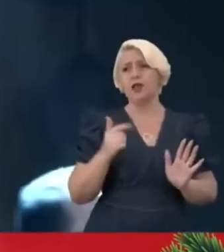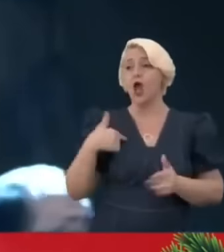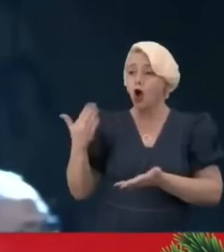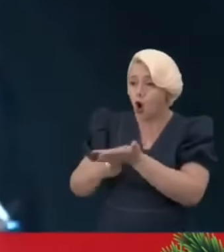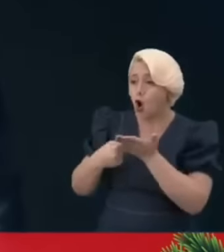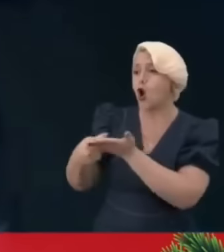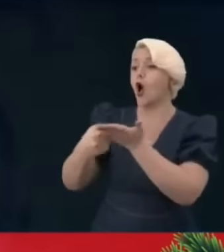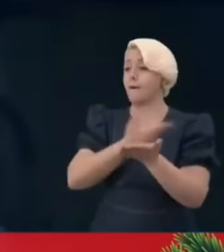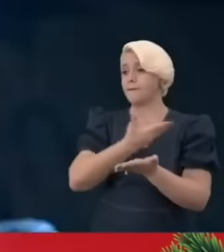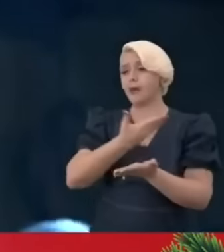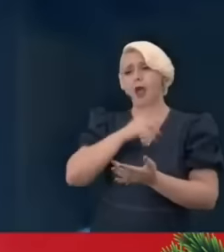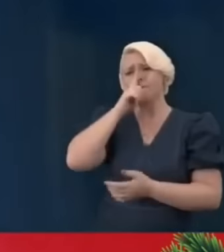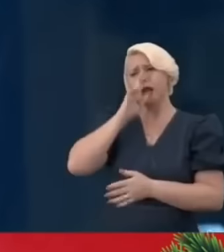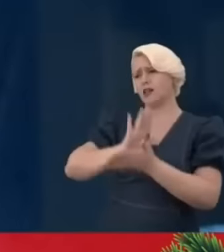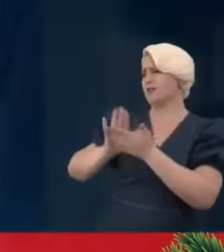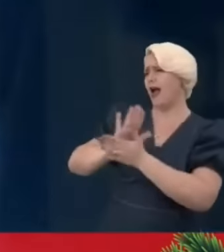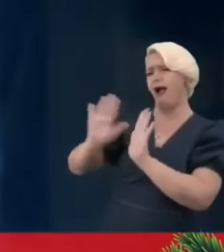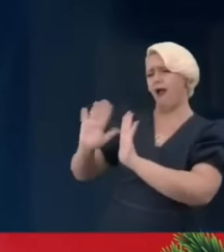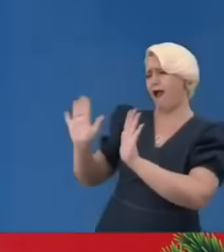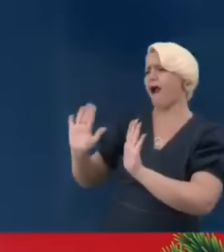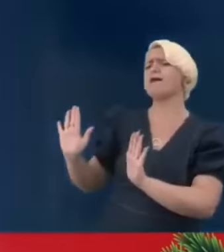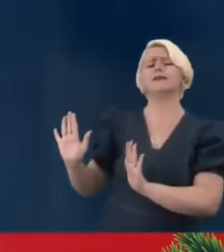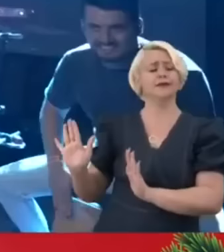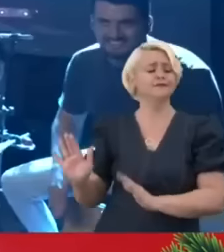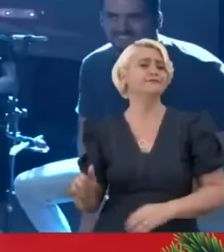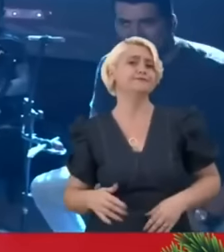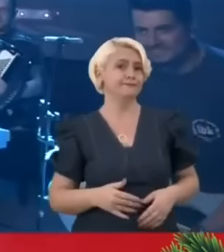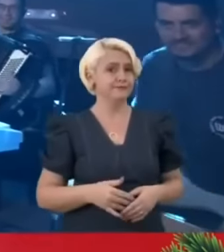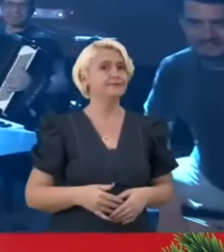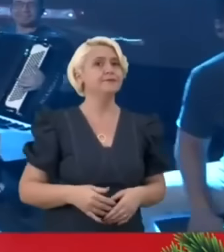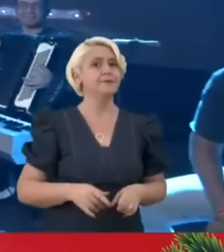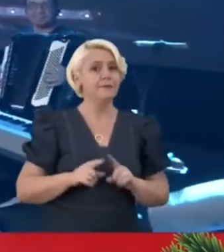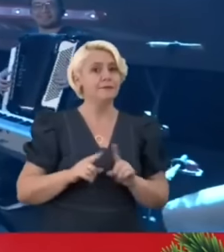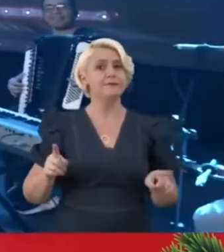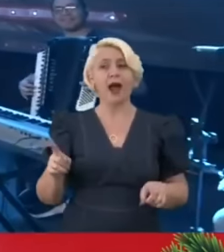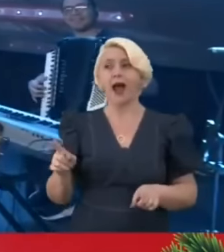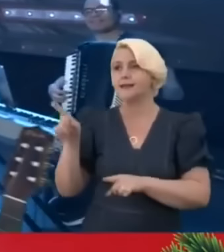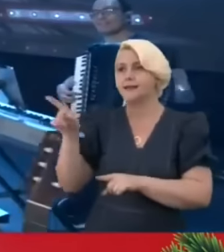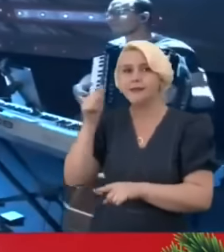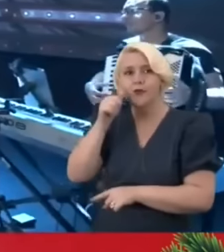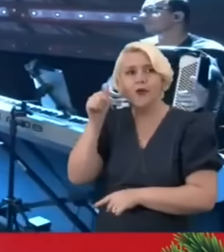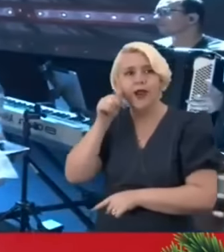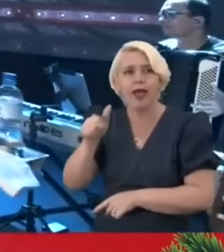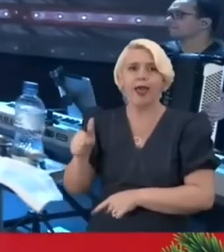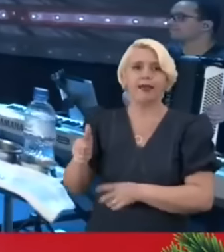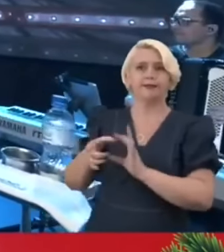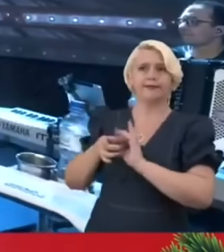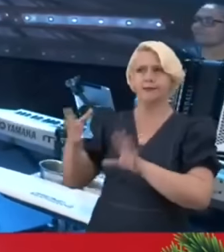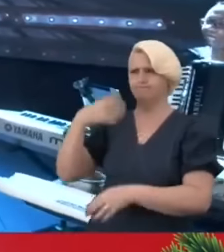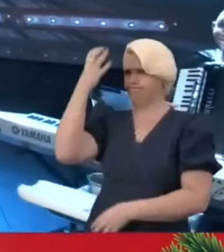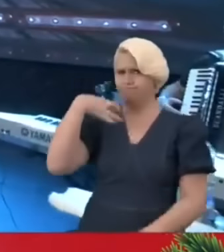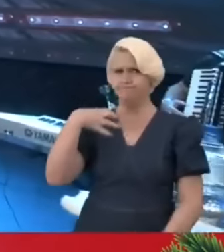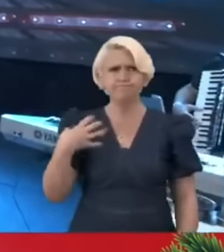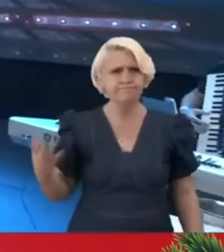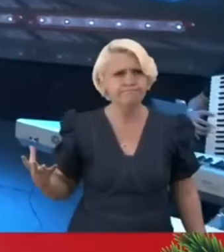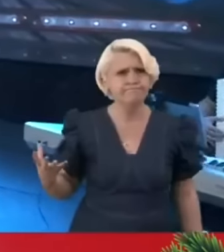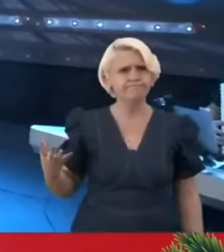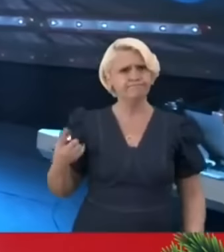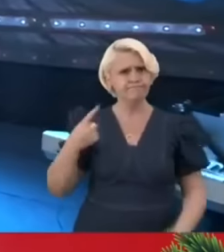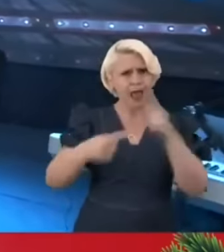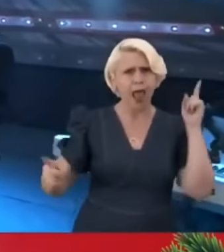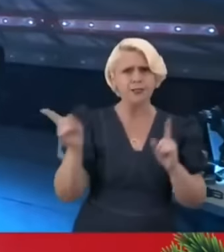alguns amigos, não tem perigo nessa parada. Não ponho a cara pra fora, nem jogo a bola, ela quer deixar.